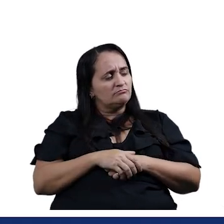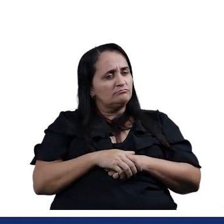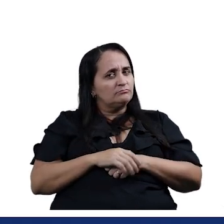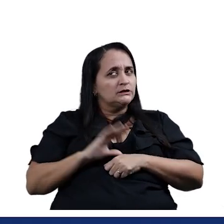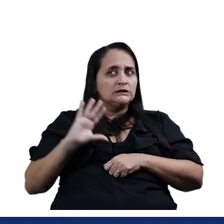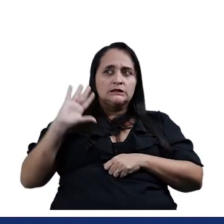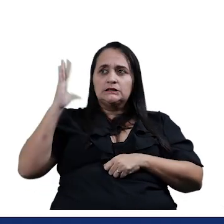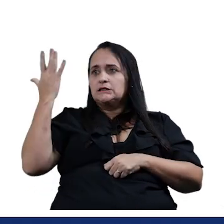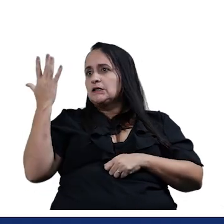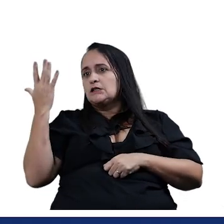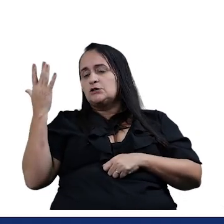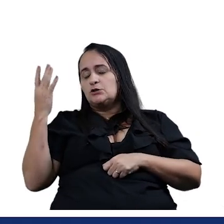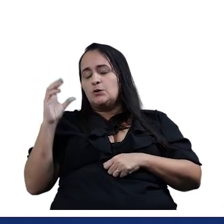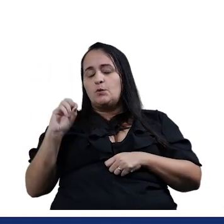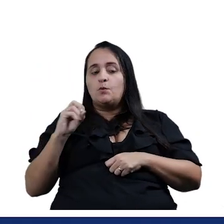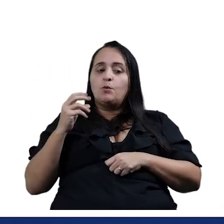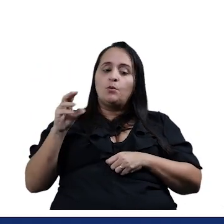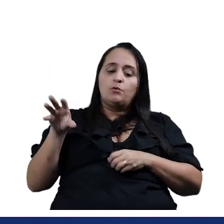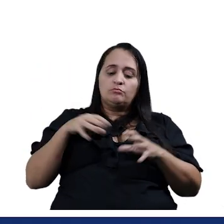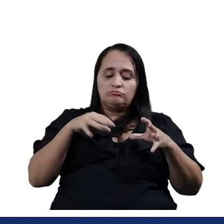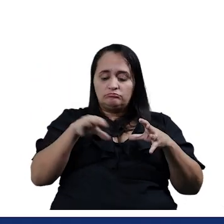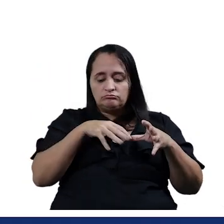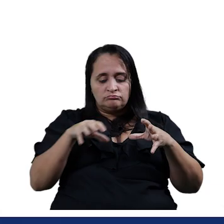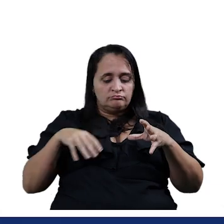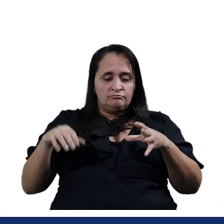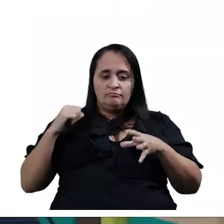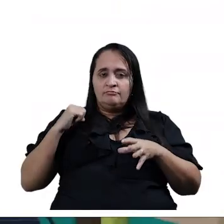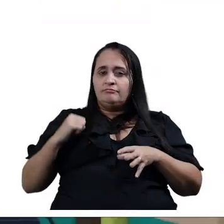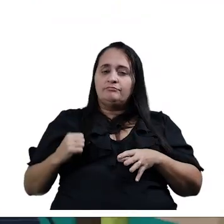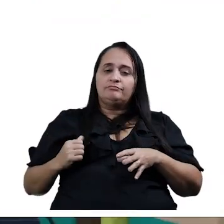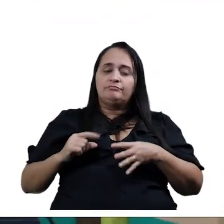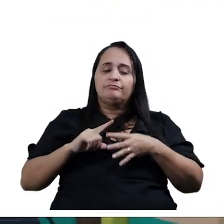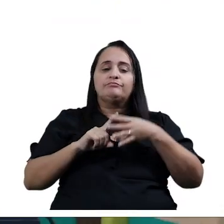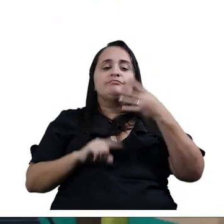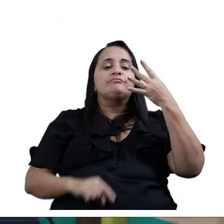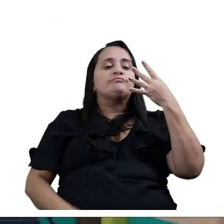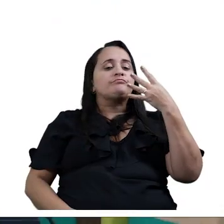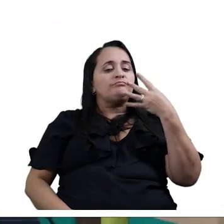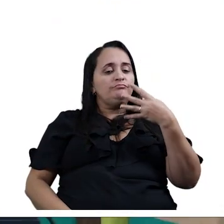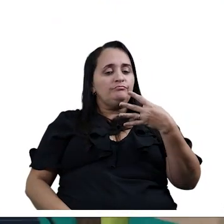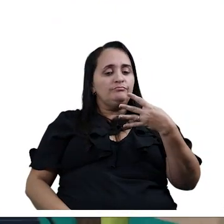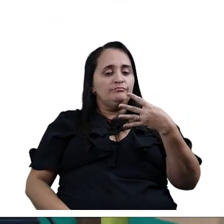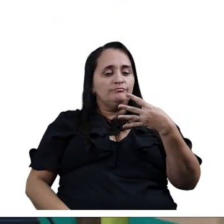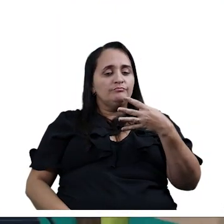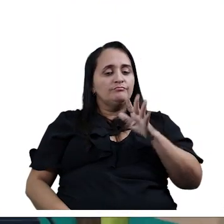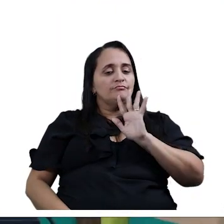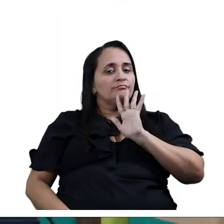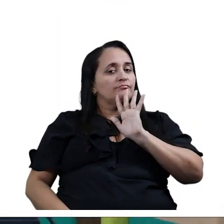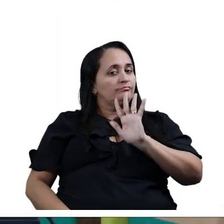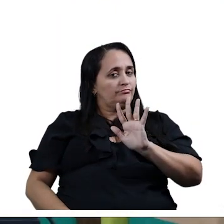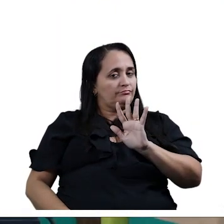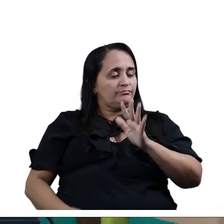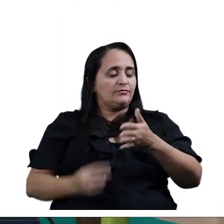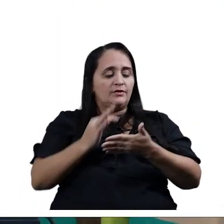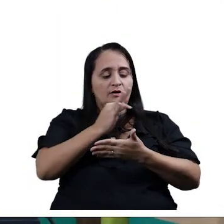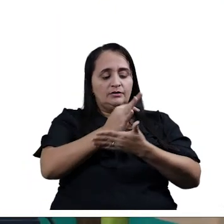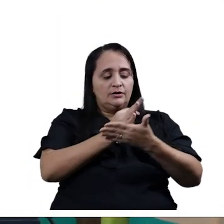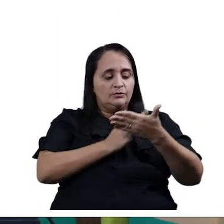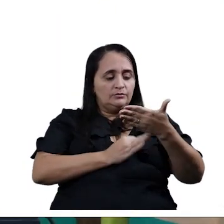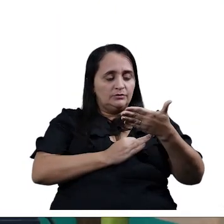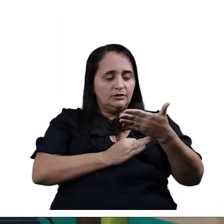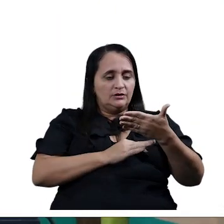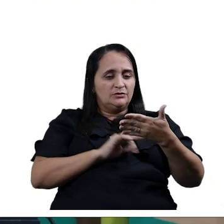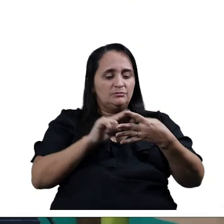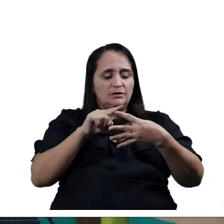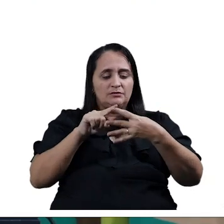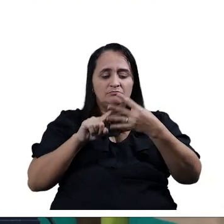se decidiu ou ficou arrumando a bolsa? Olha, todas essas questões aqui estão no texto. Então, não dá